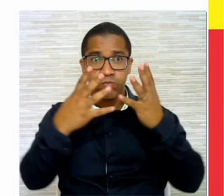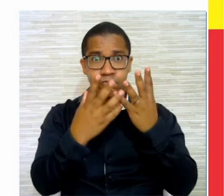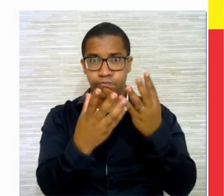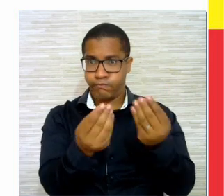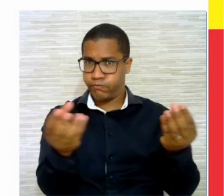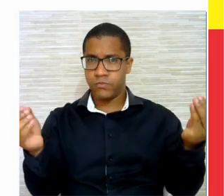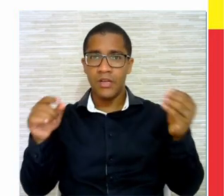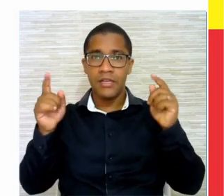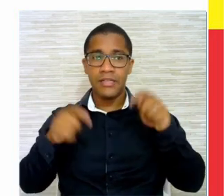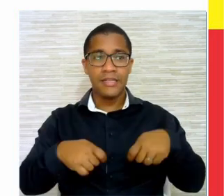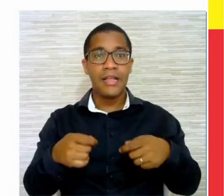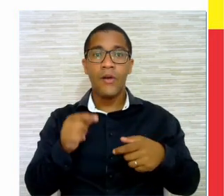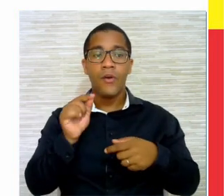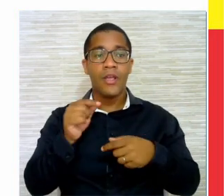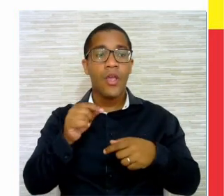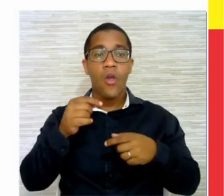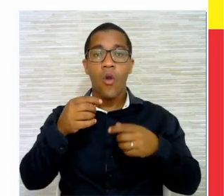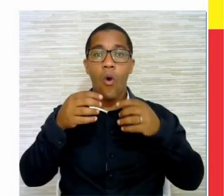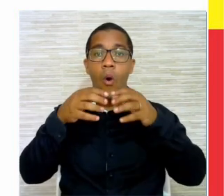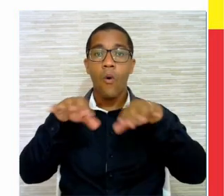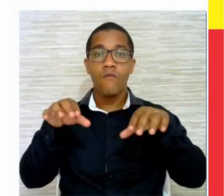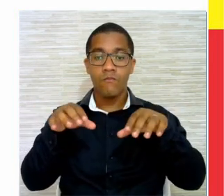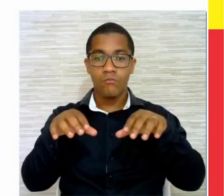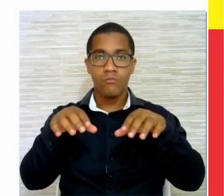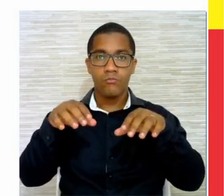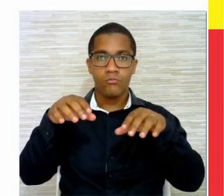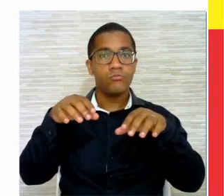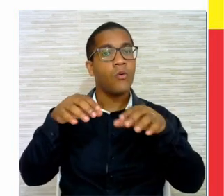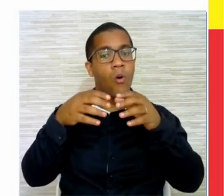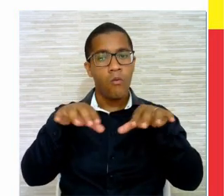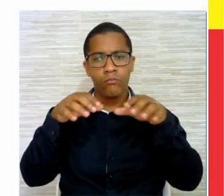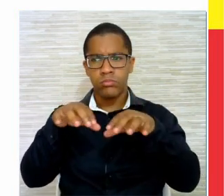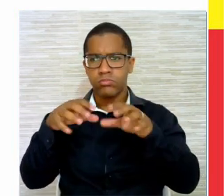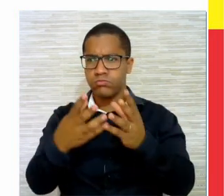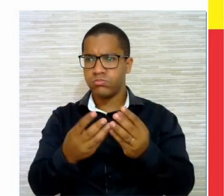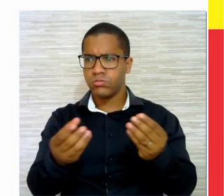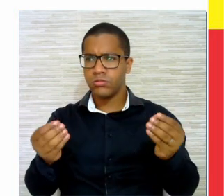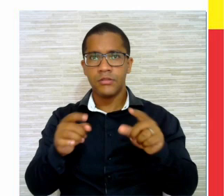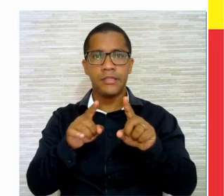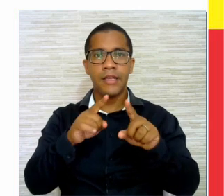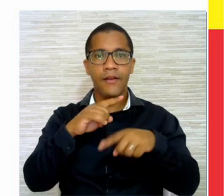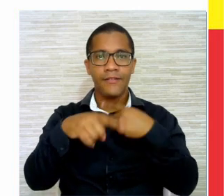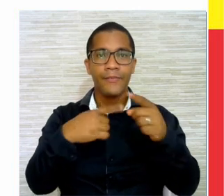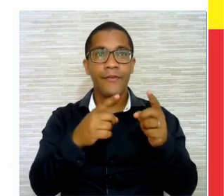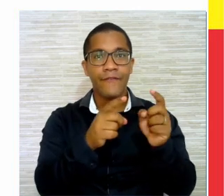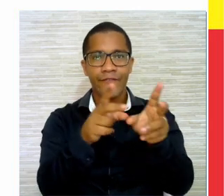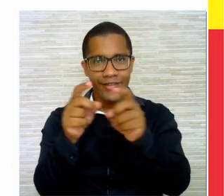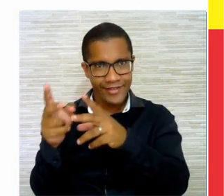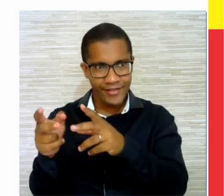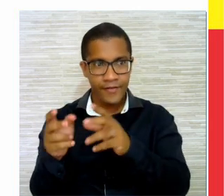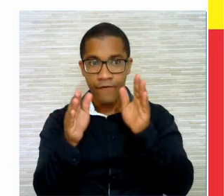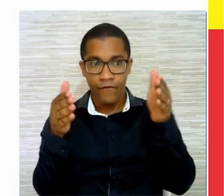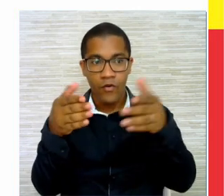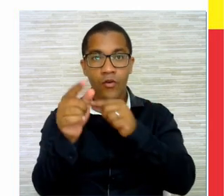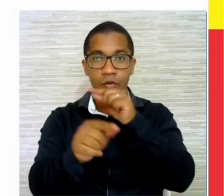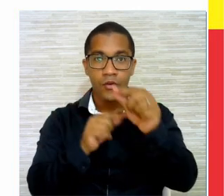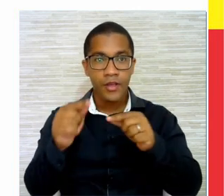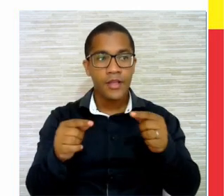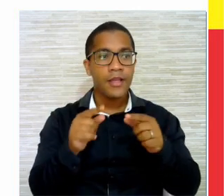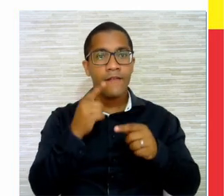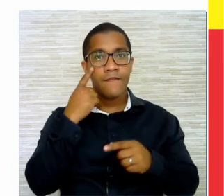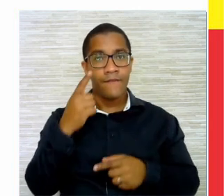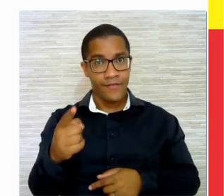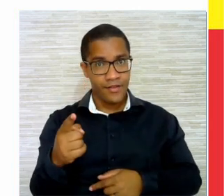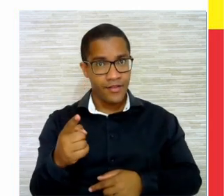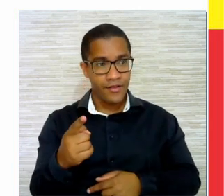várias galinhas que produzem o ovo, tá? E chega até sua mesa. Existe também uma produção comercial desse